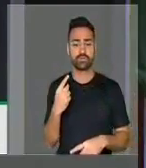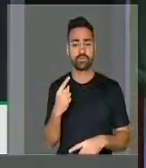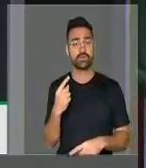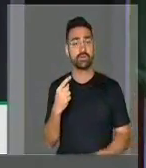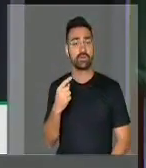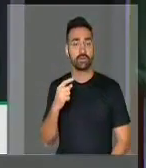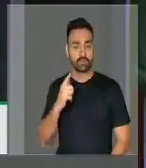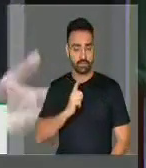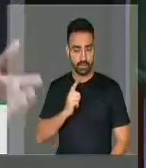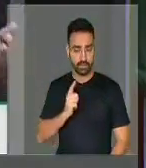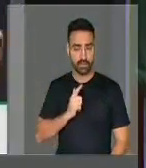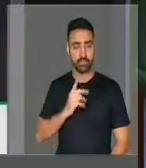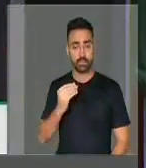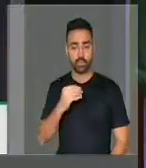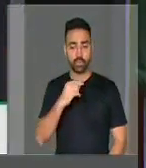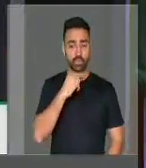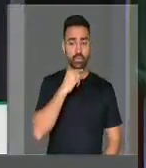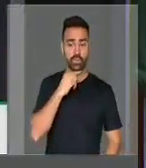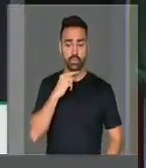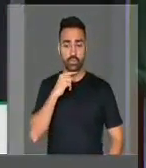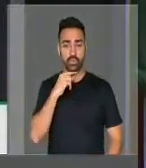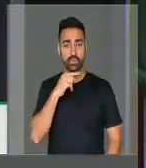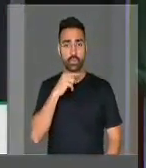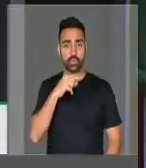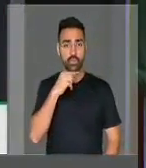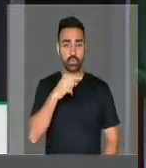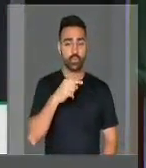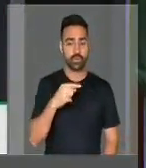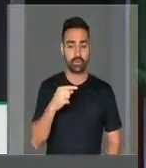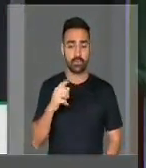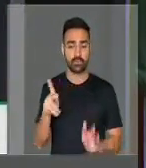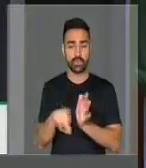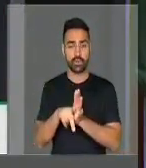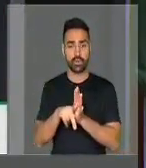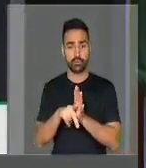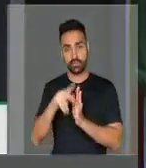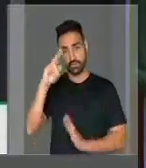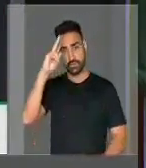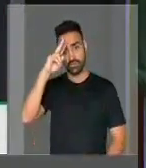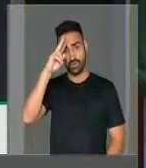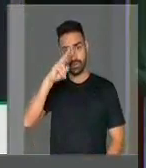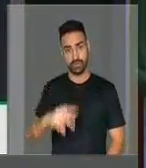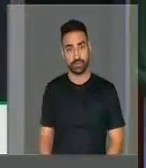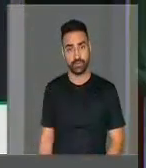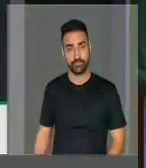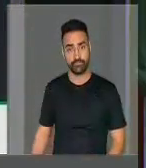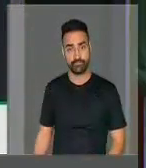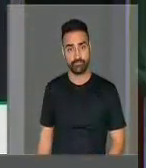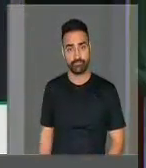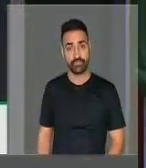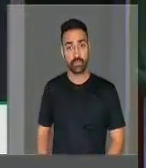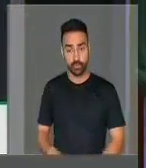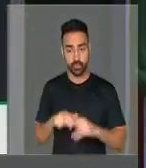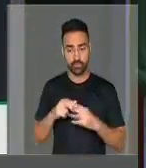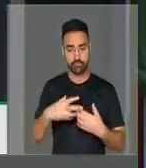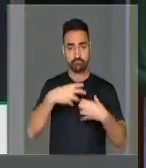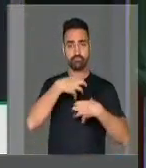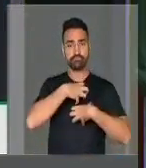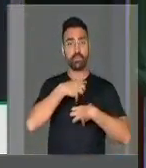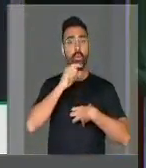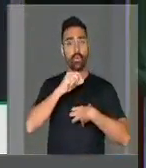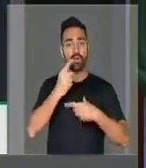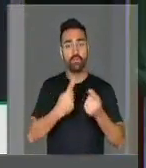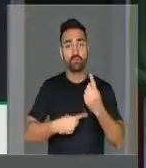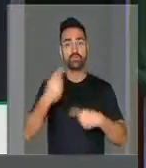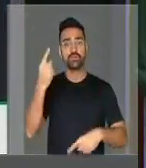muito questionadas pela própria história. E é isso que é ser revolucionário: estar